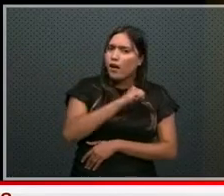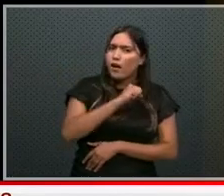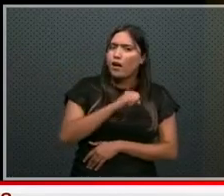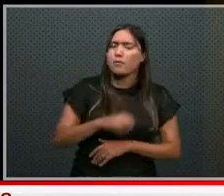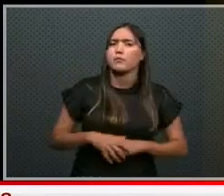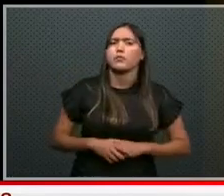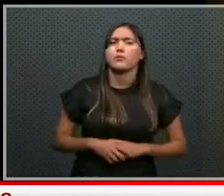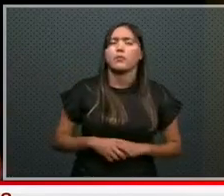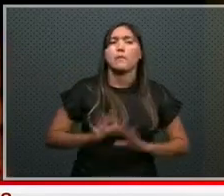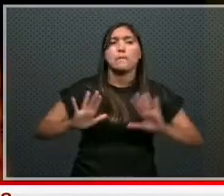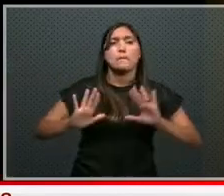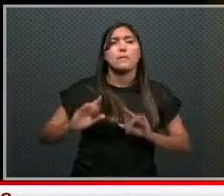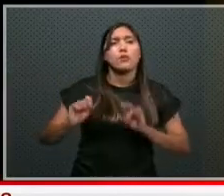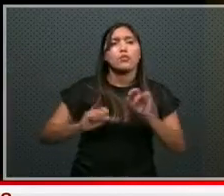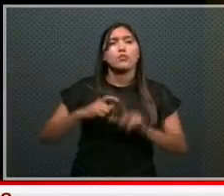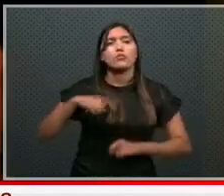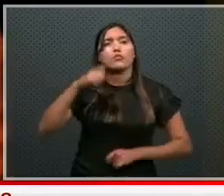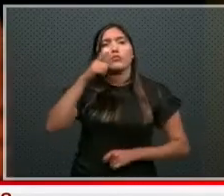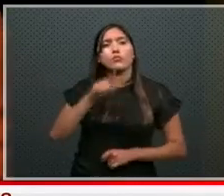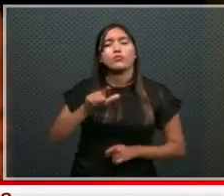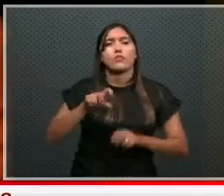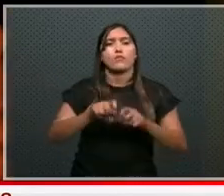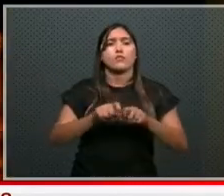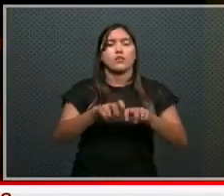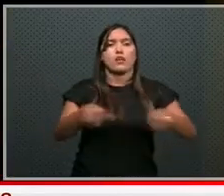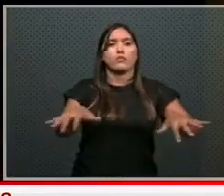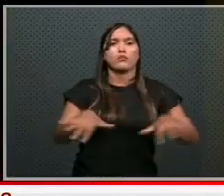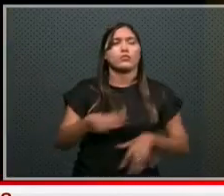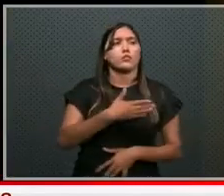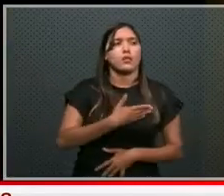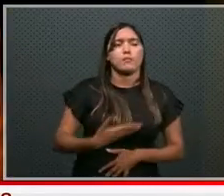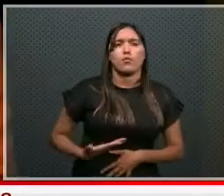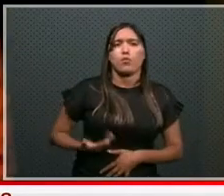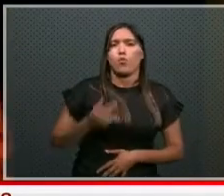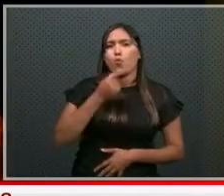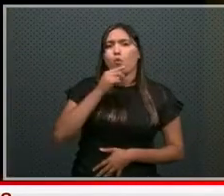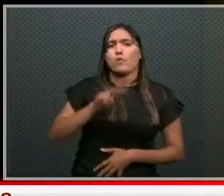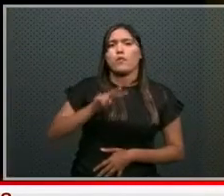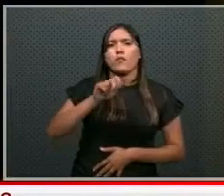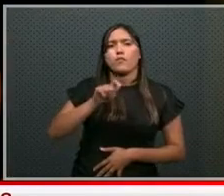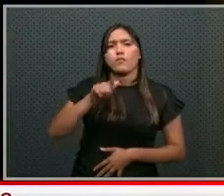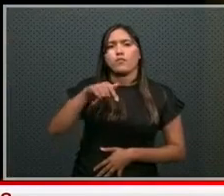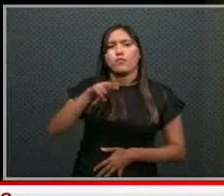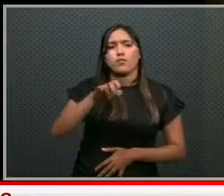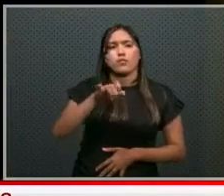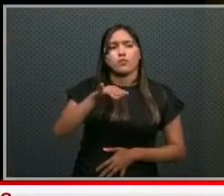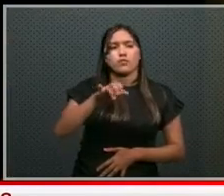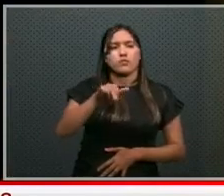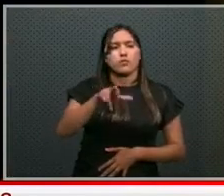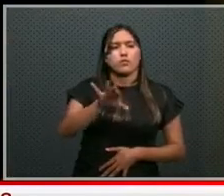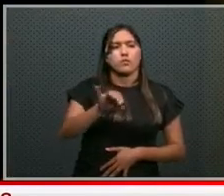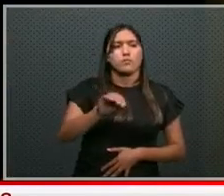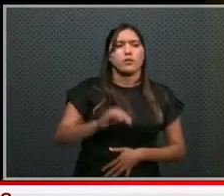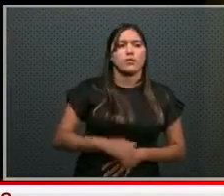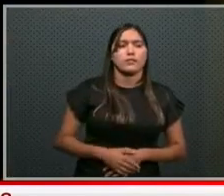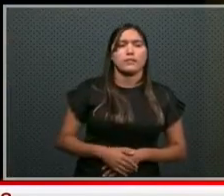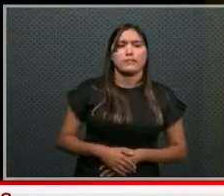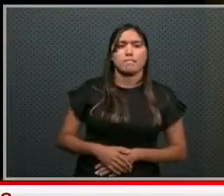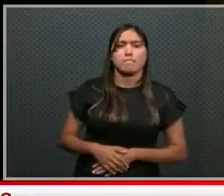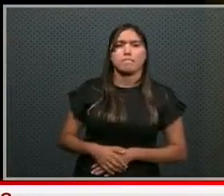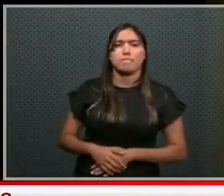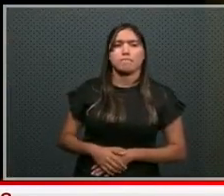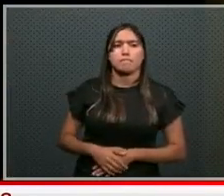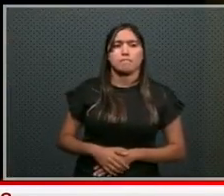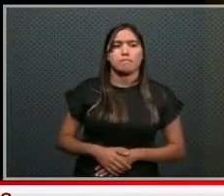e que nós realizamos audiências públicas não é doutor valquimário e que nós estivermos juntos e quando se